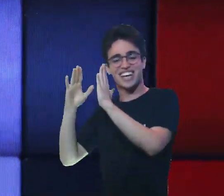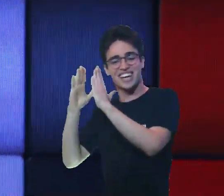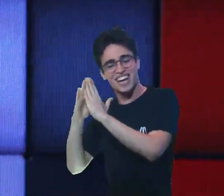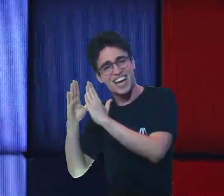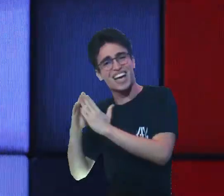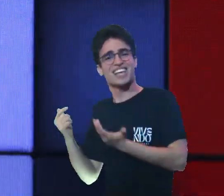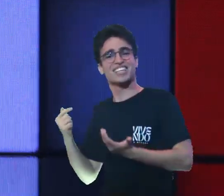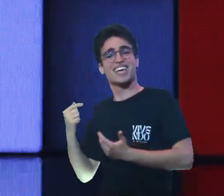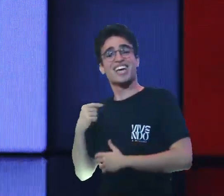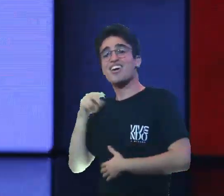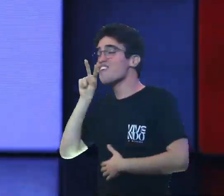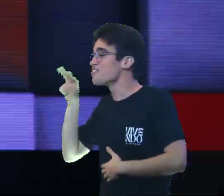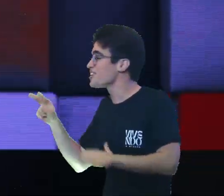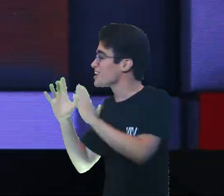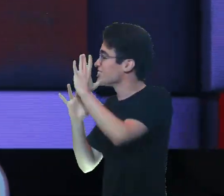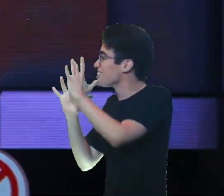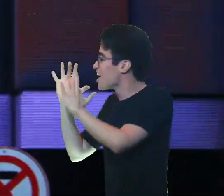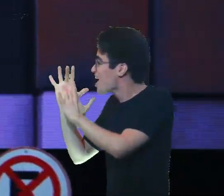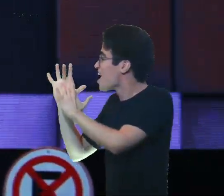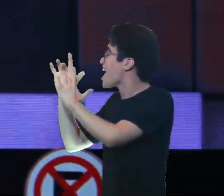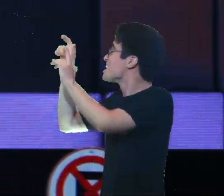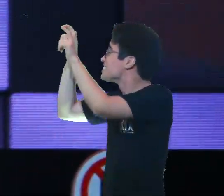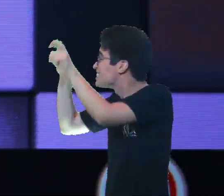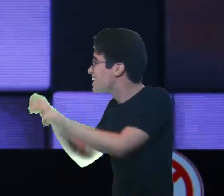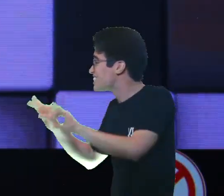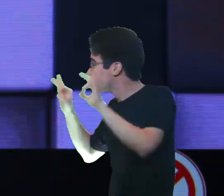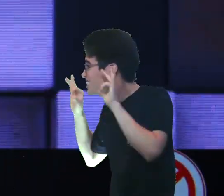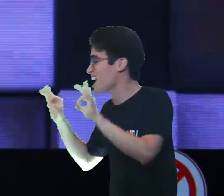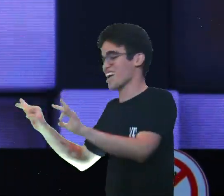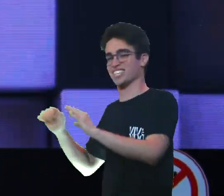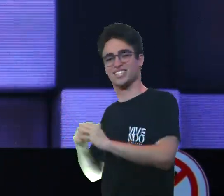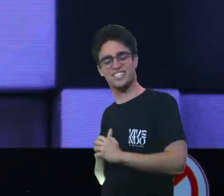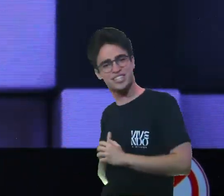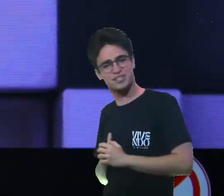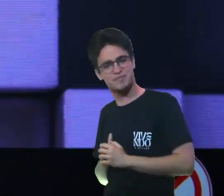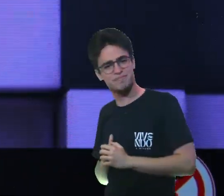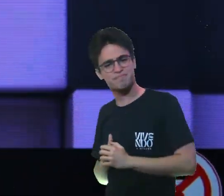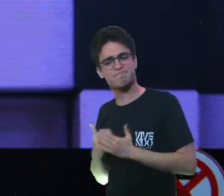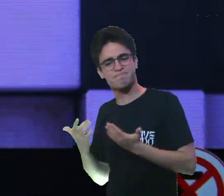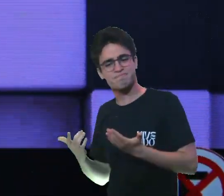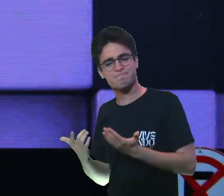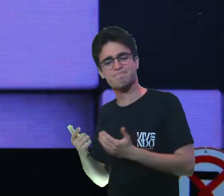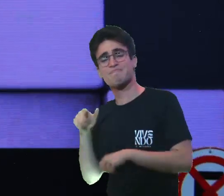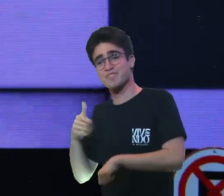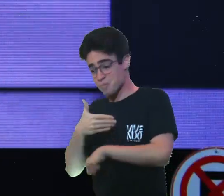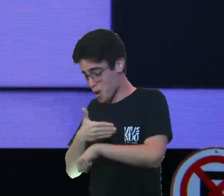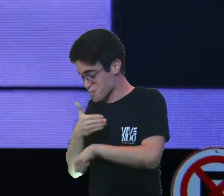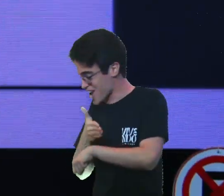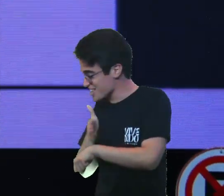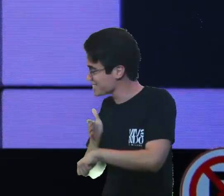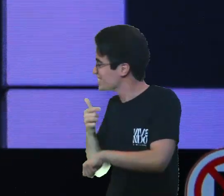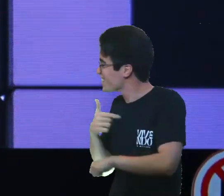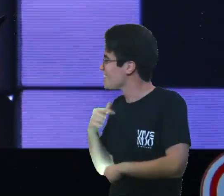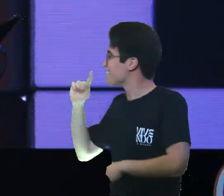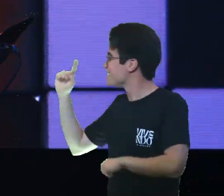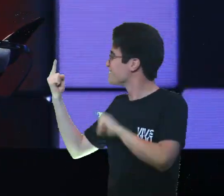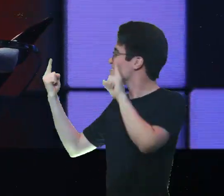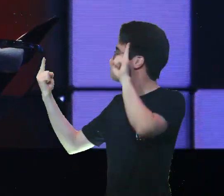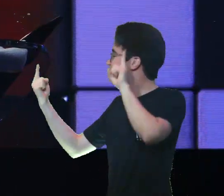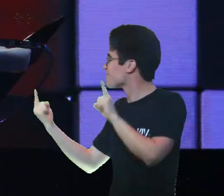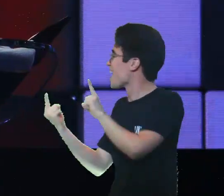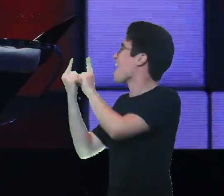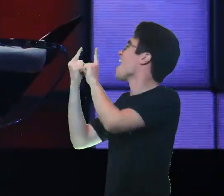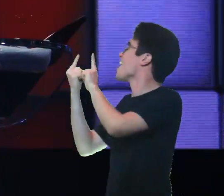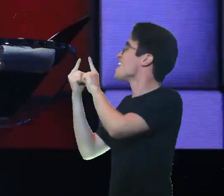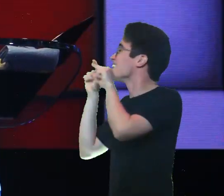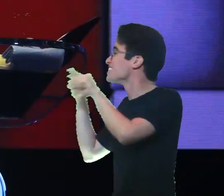ver Jesus assim como Jesus me vê. Em alguns minutos eu vou estar frente a frente